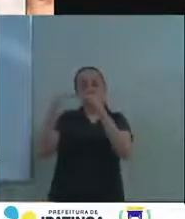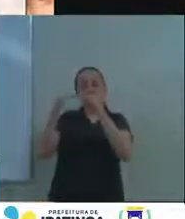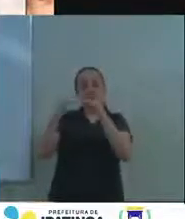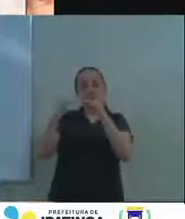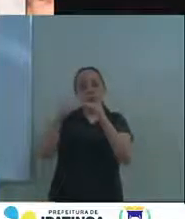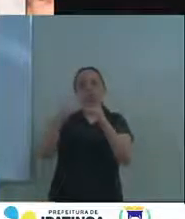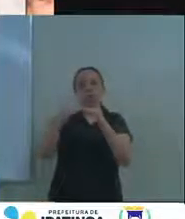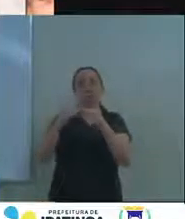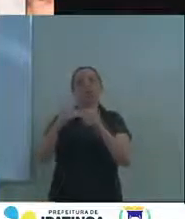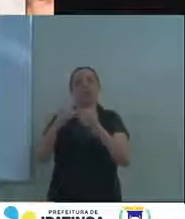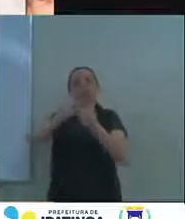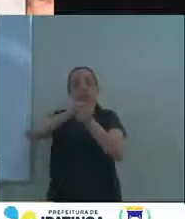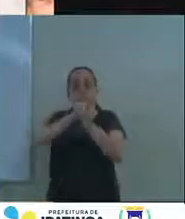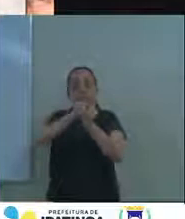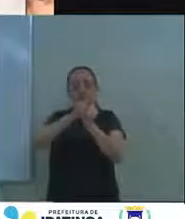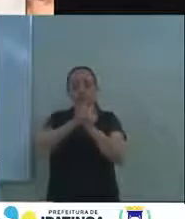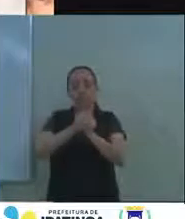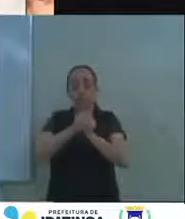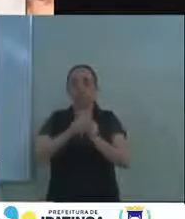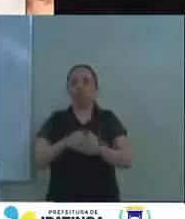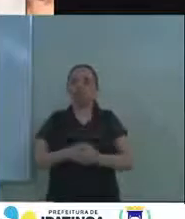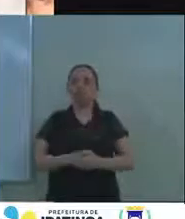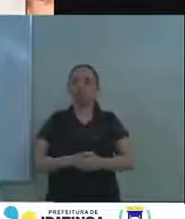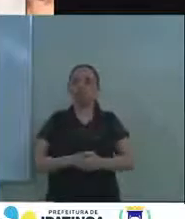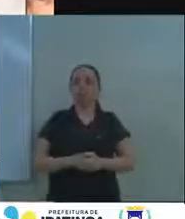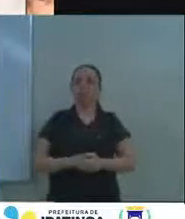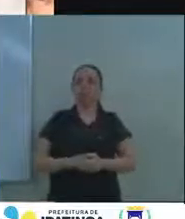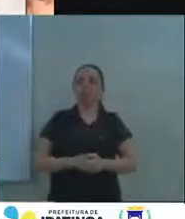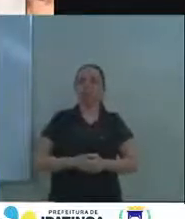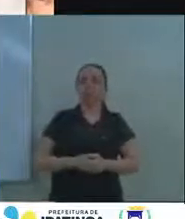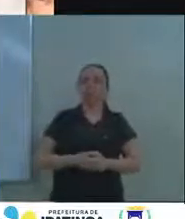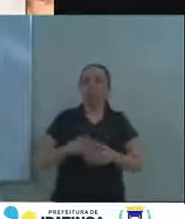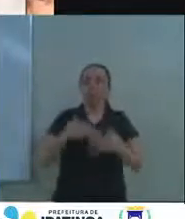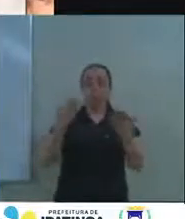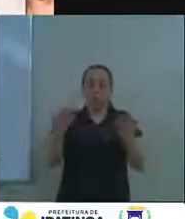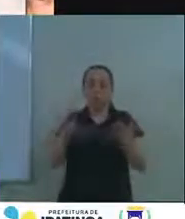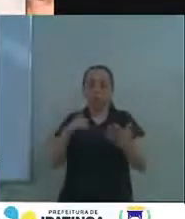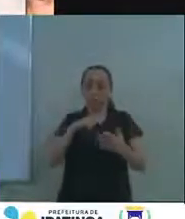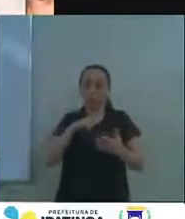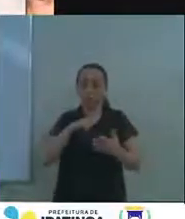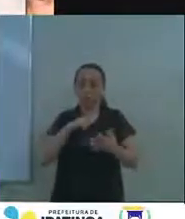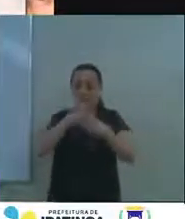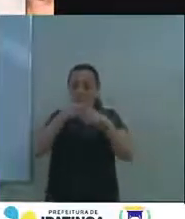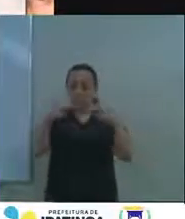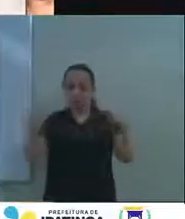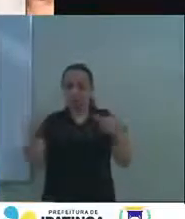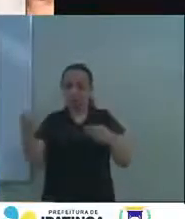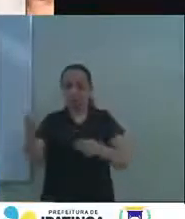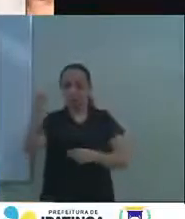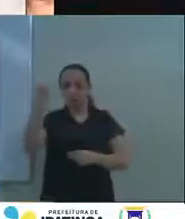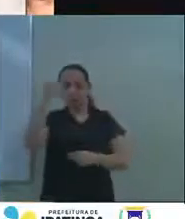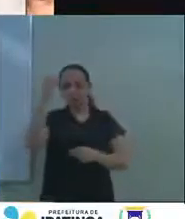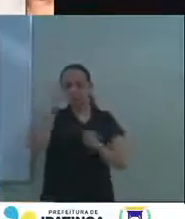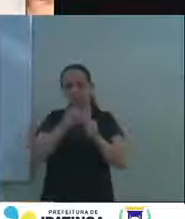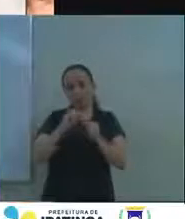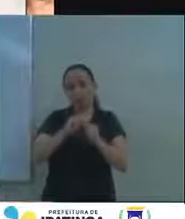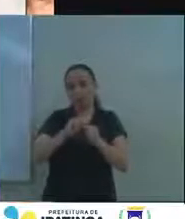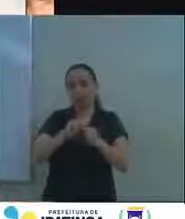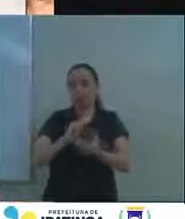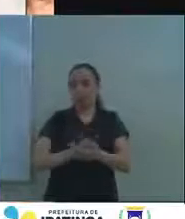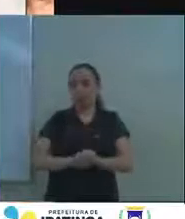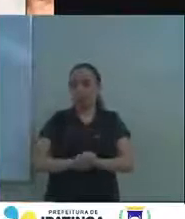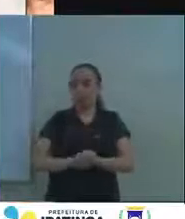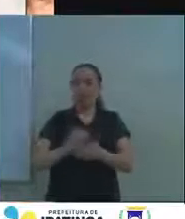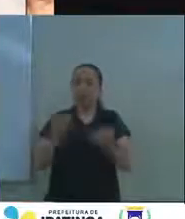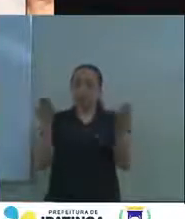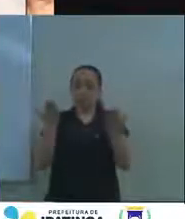mastigação, na articulação. Então, é uma técnica, ela tem várias aplicações, né? Aqui,